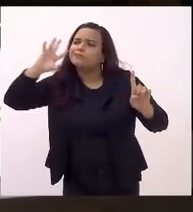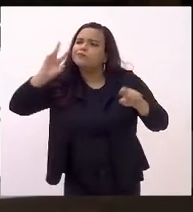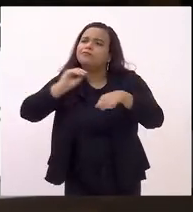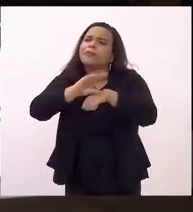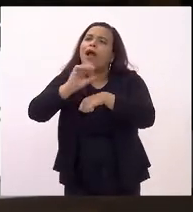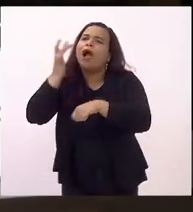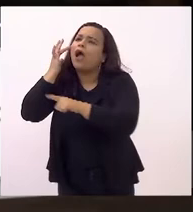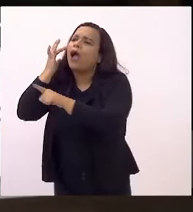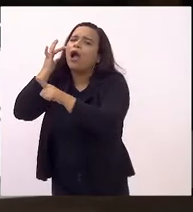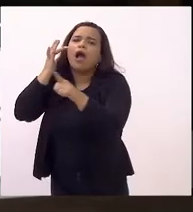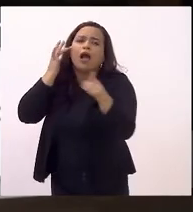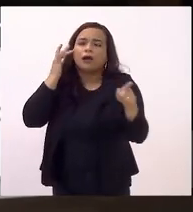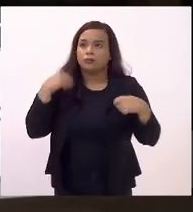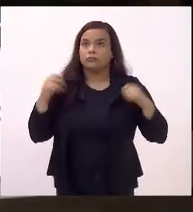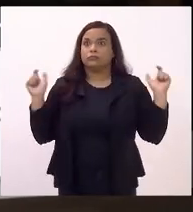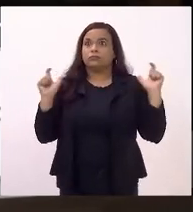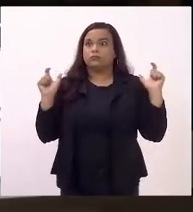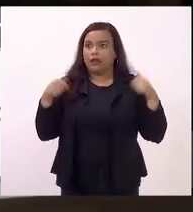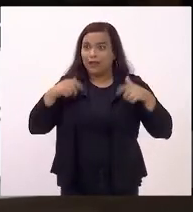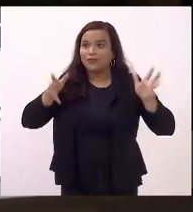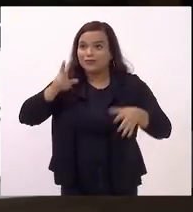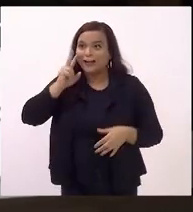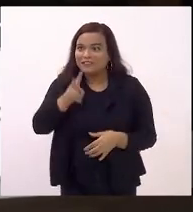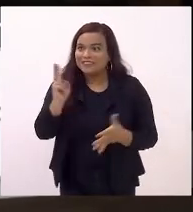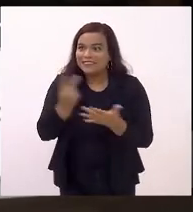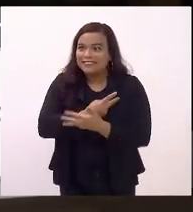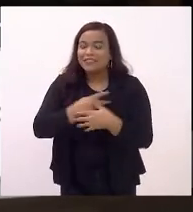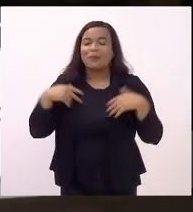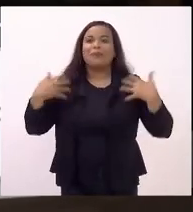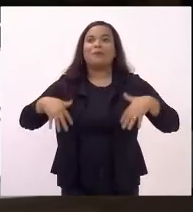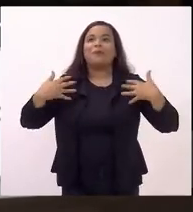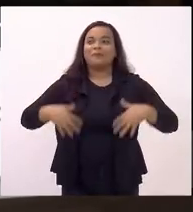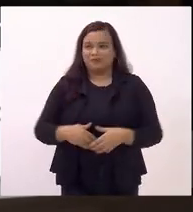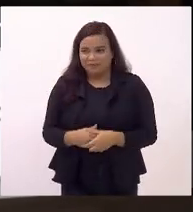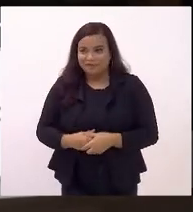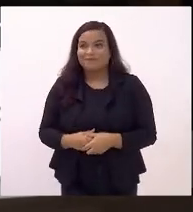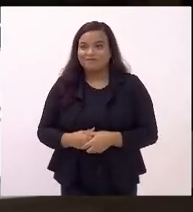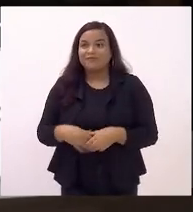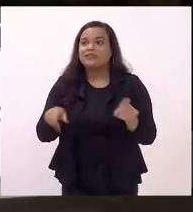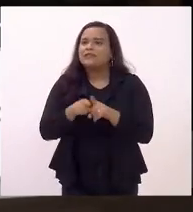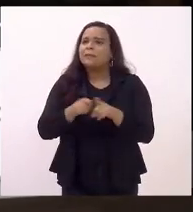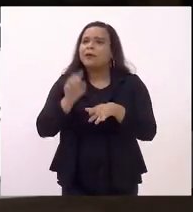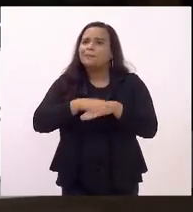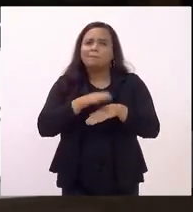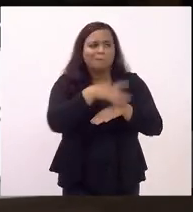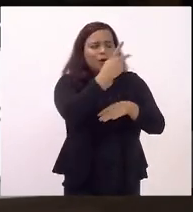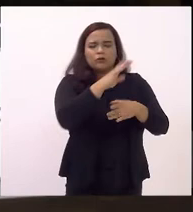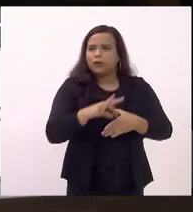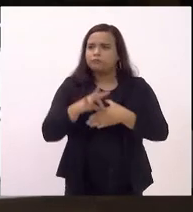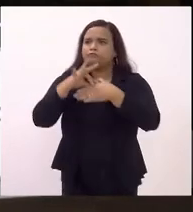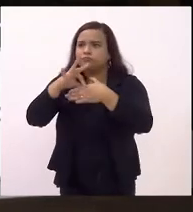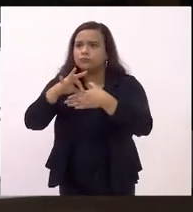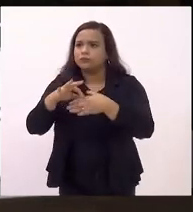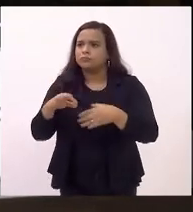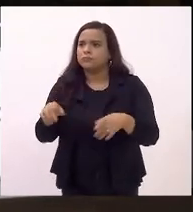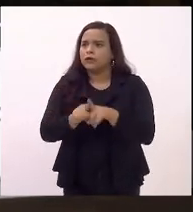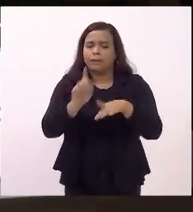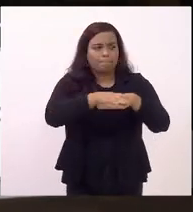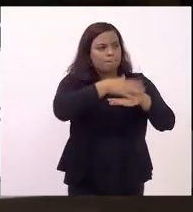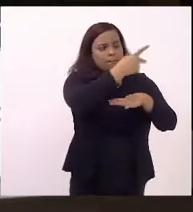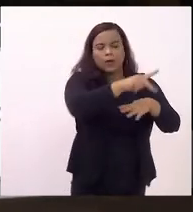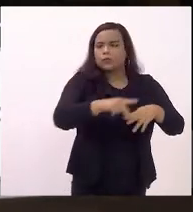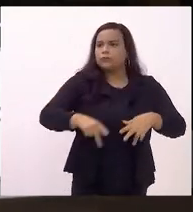de também presenciar. Tenho a oportunidade também de presenciar a liderança, a militância,